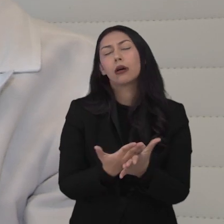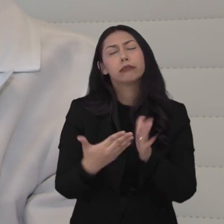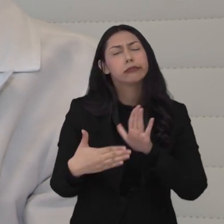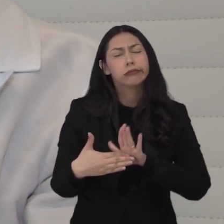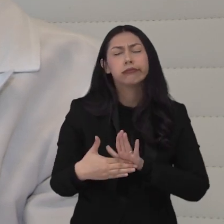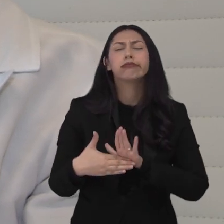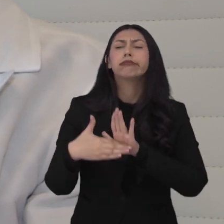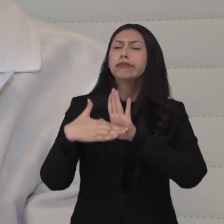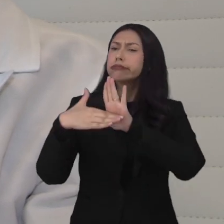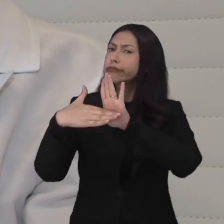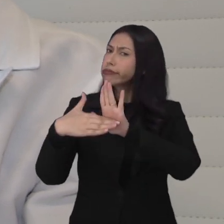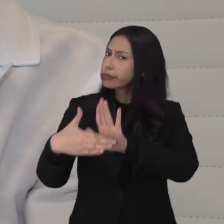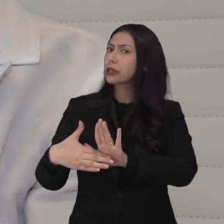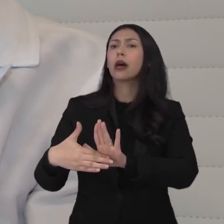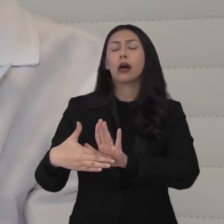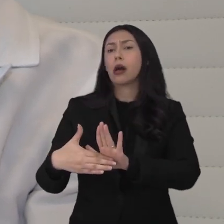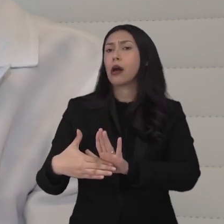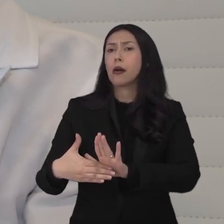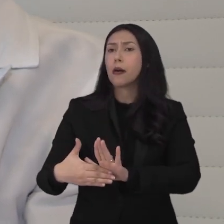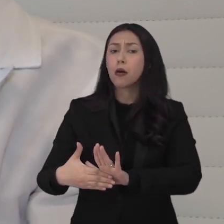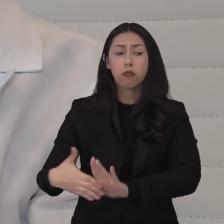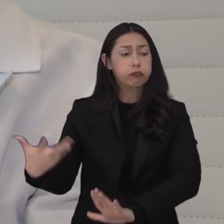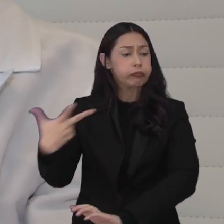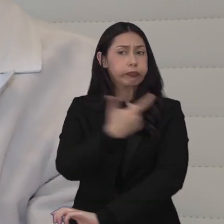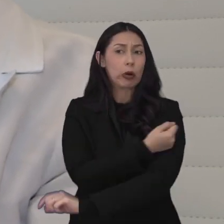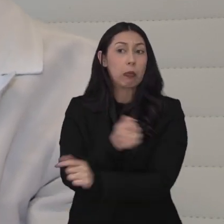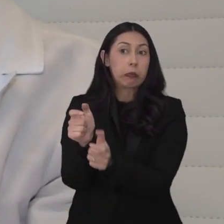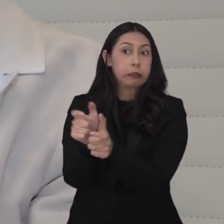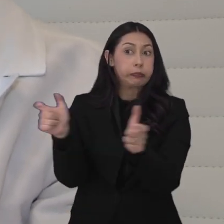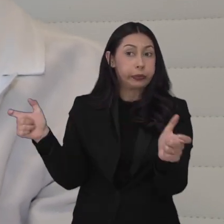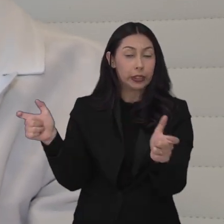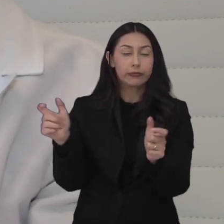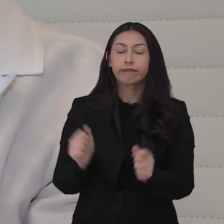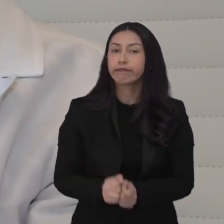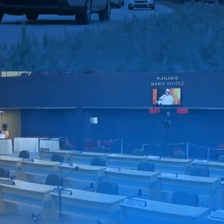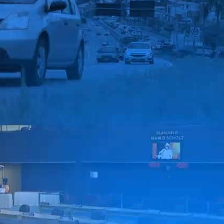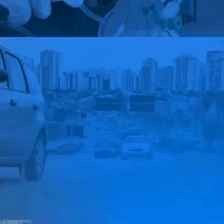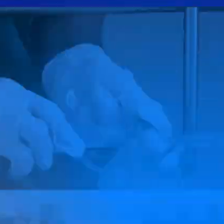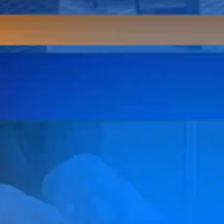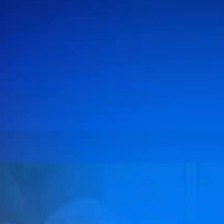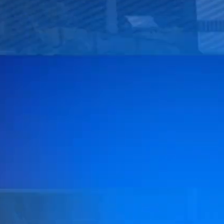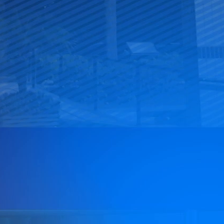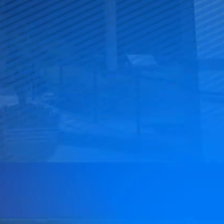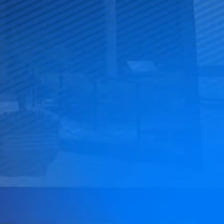familiares vai ajudar muito eh na melhor adesão à vacinação